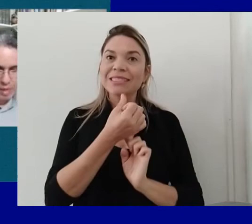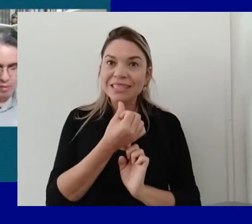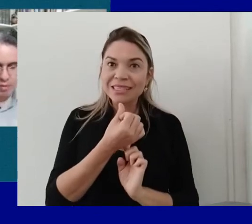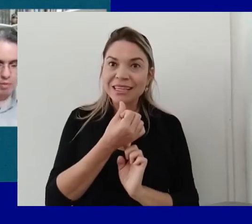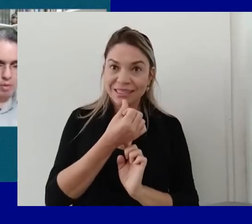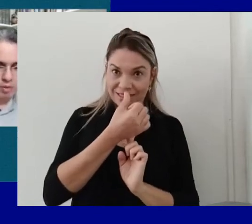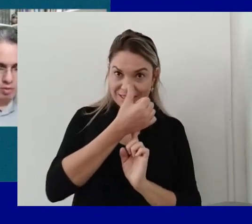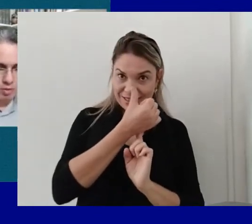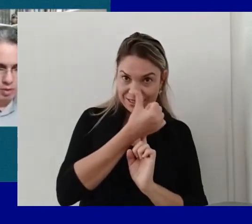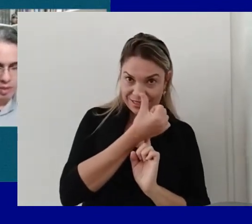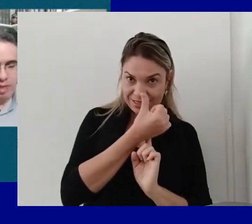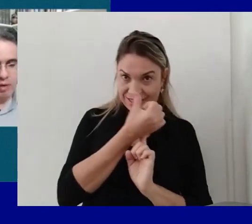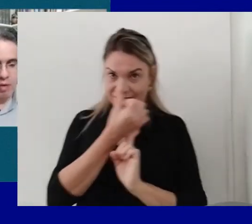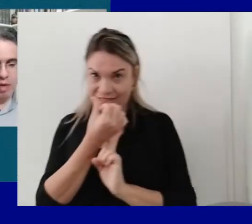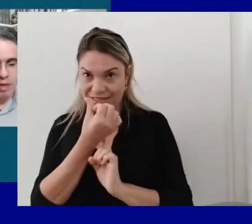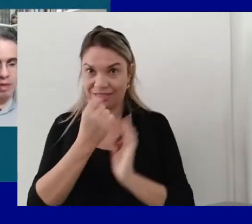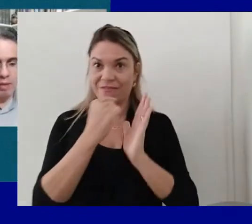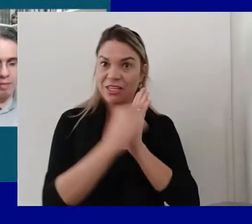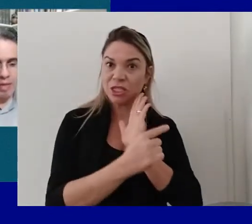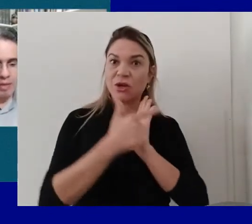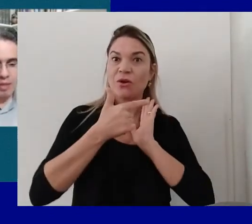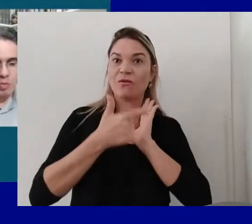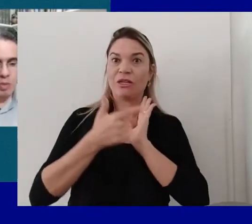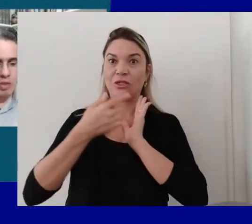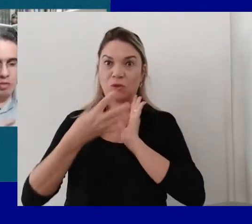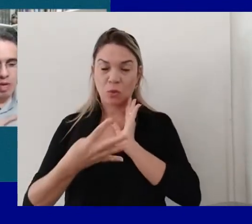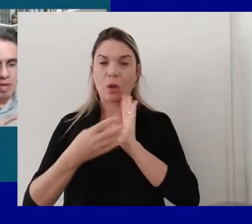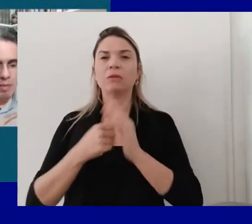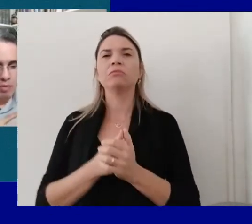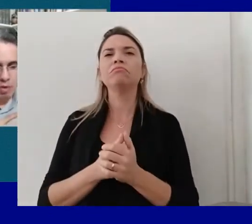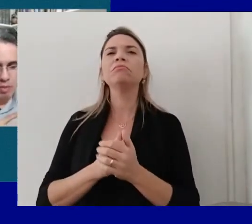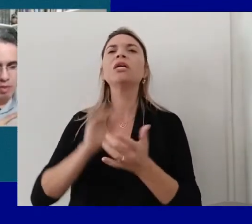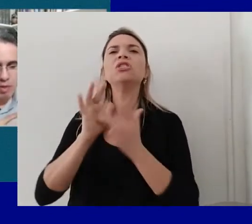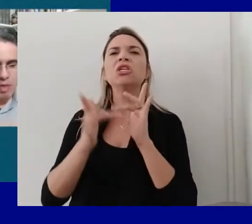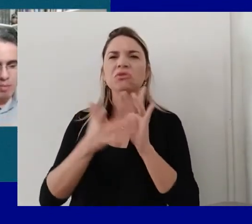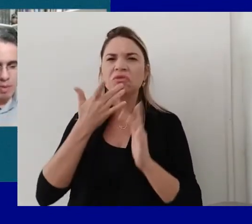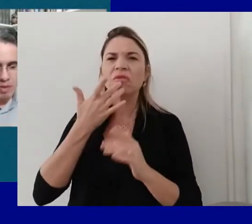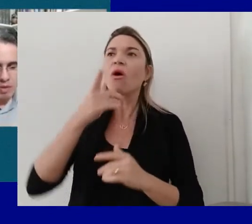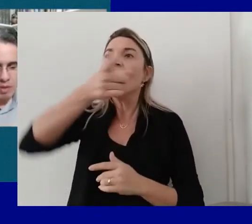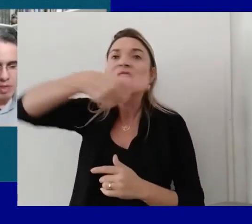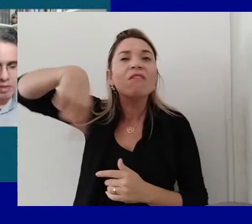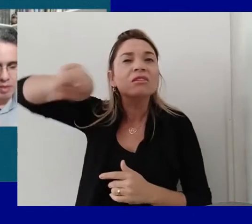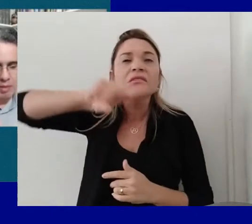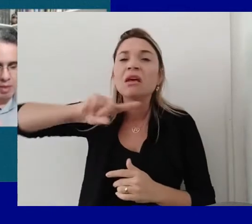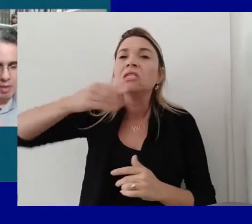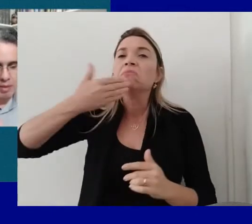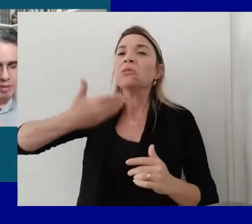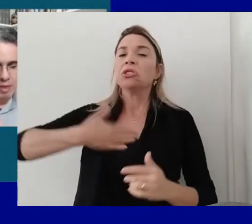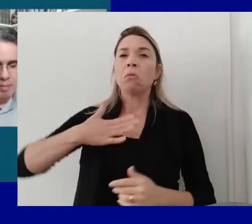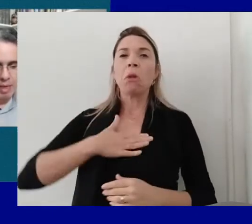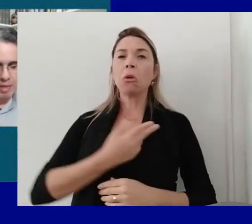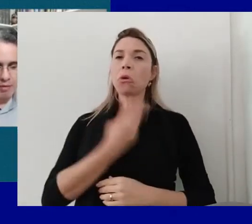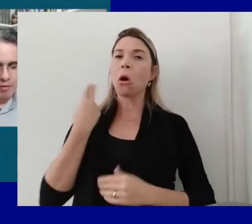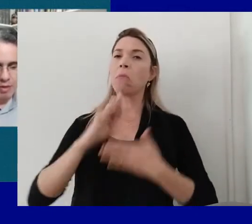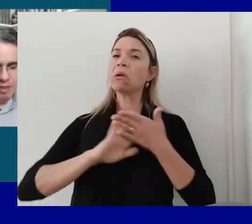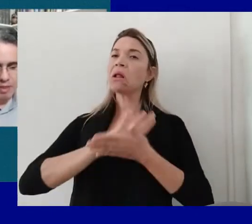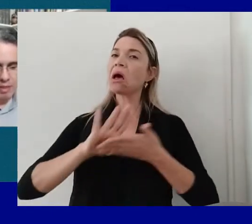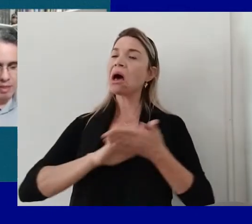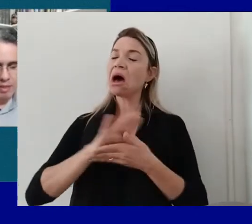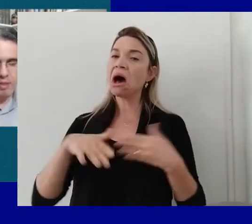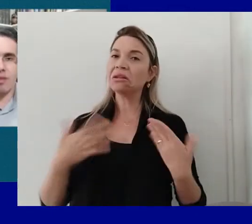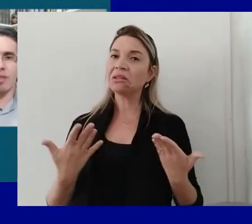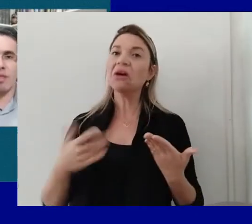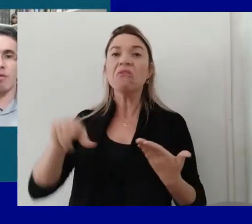16, 24, o Senhor Jesus disse: até agora nada tendes pedido em meu nome. Pedi e recebereis, para que a